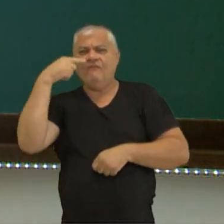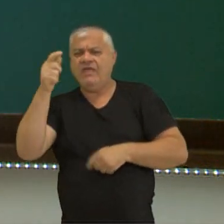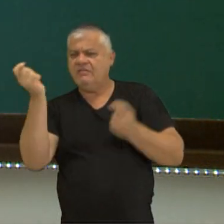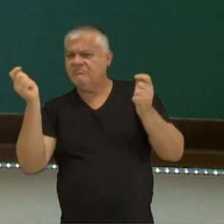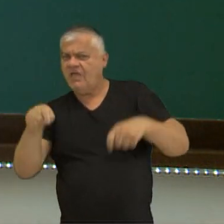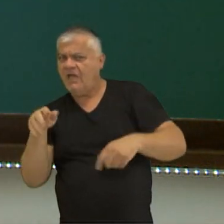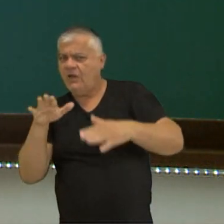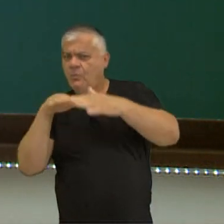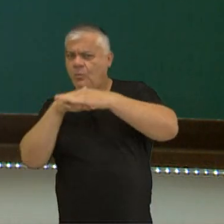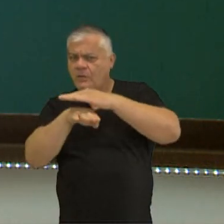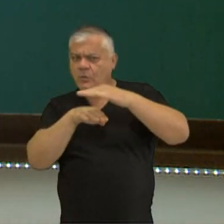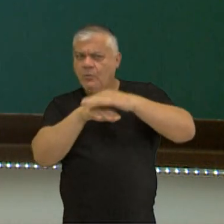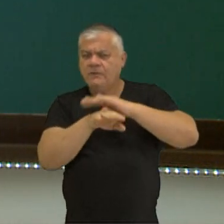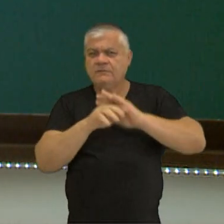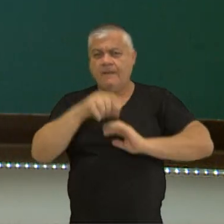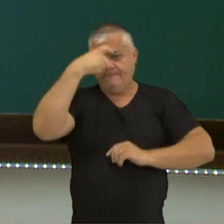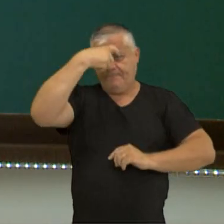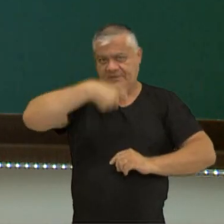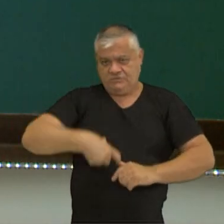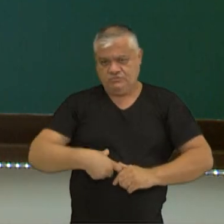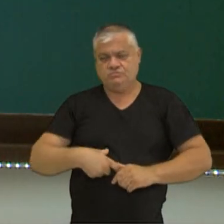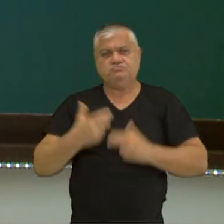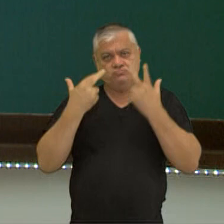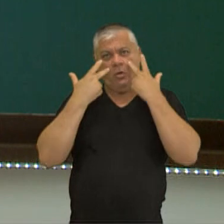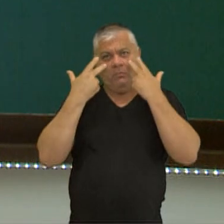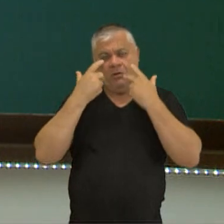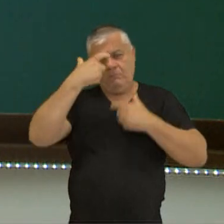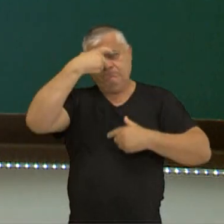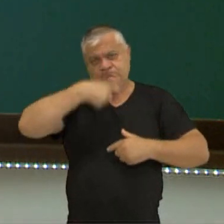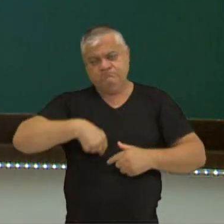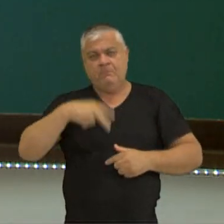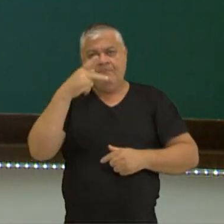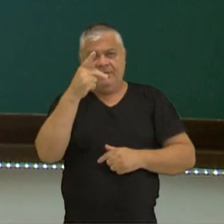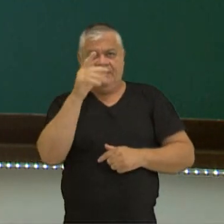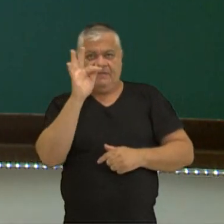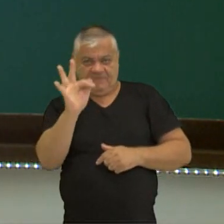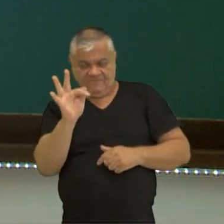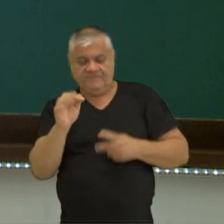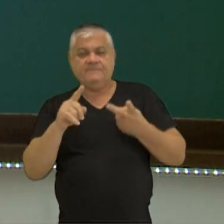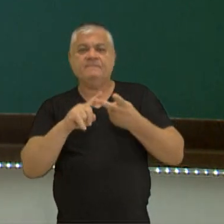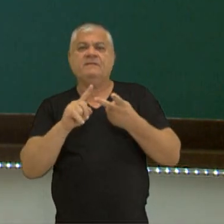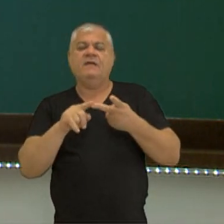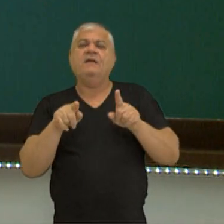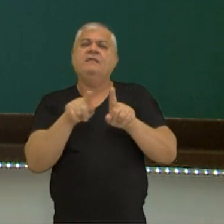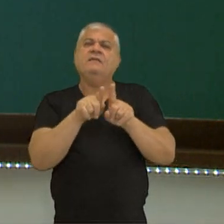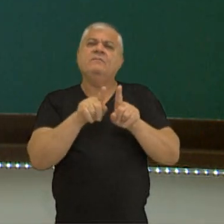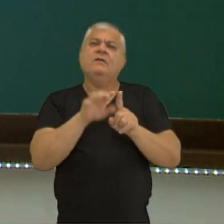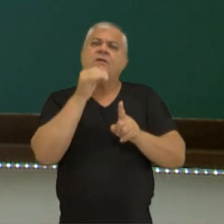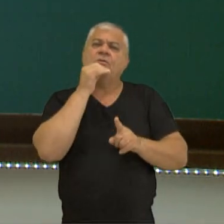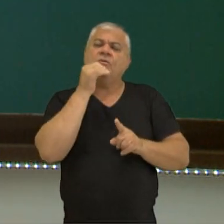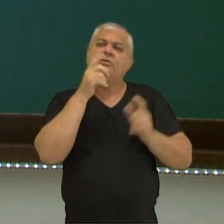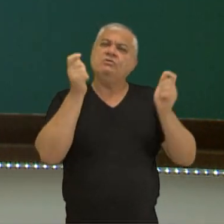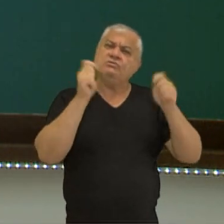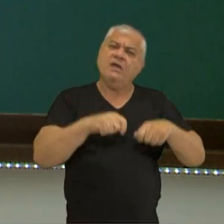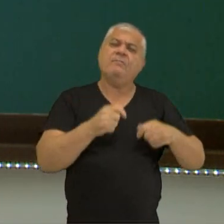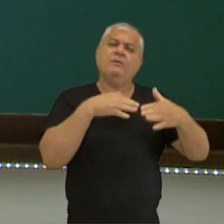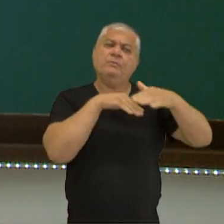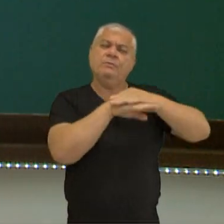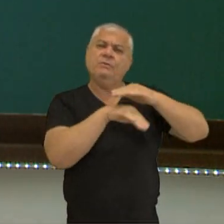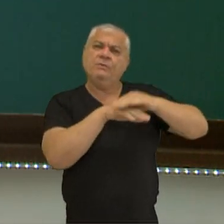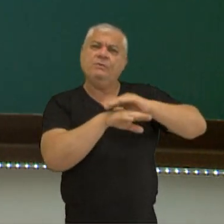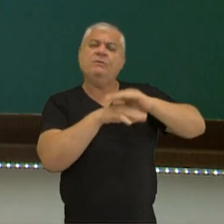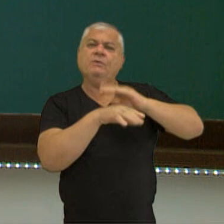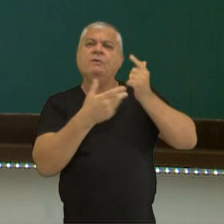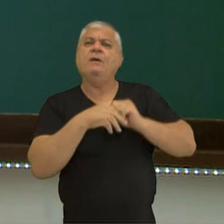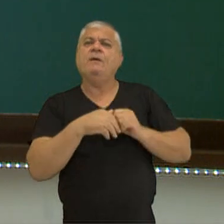para pessoas físicas que nós podemos ter, além da famosa poupança, e conhecer as possibilidades de investimento